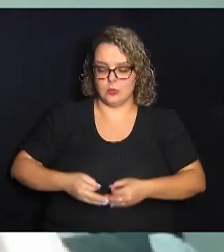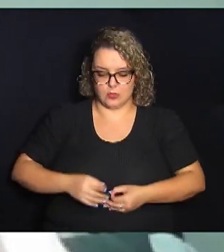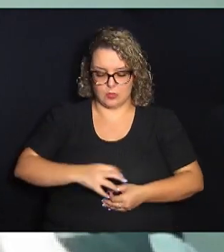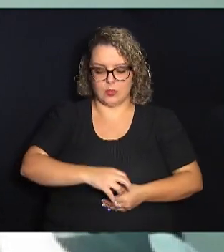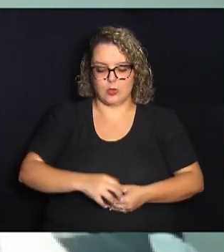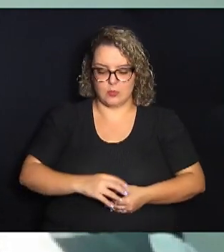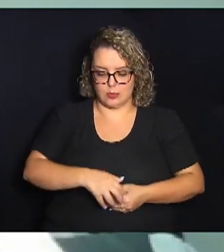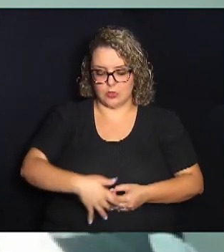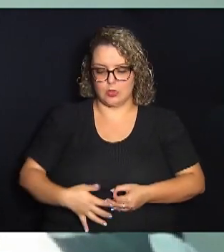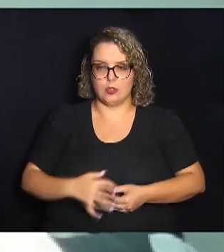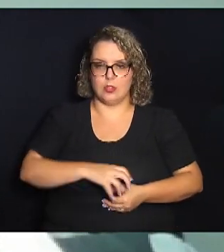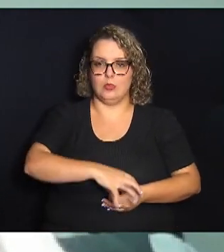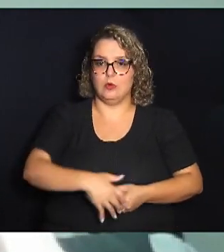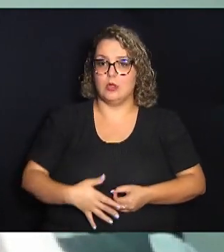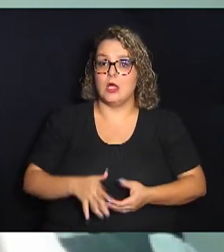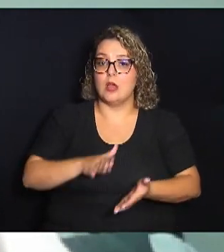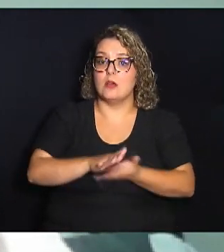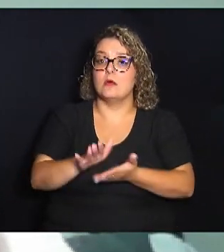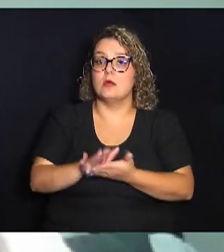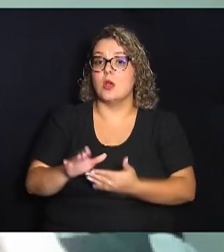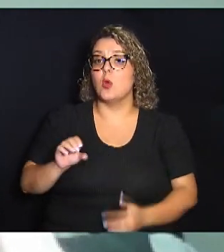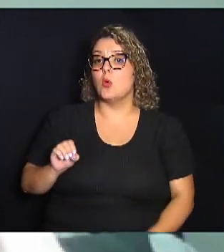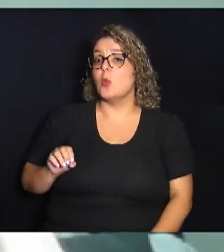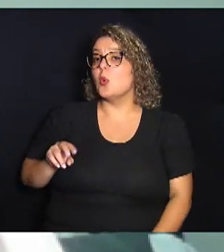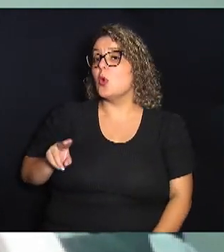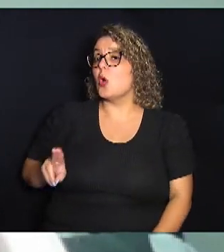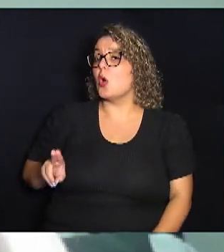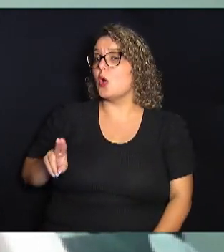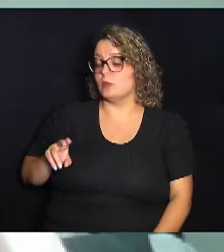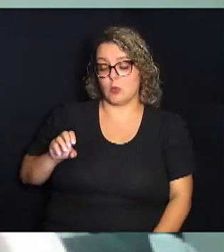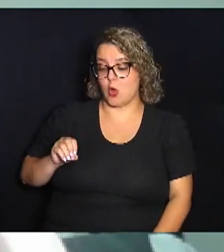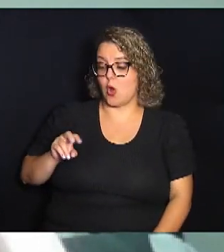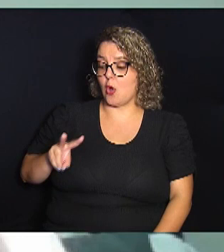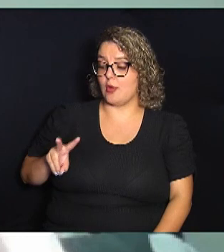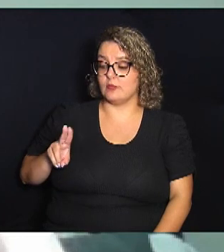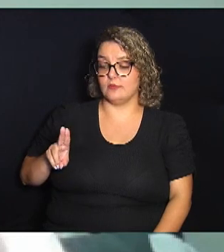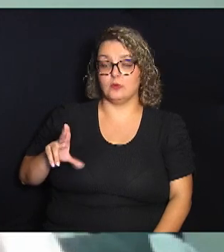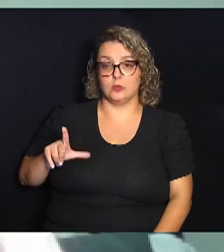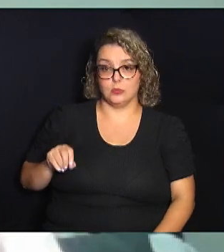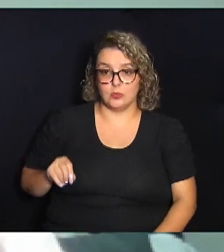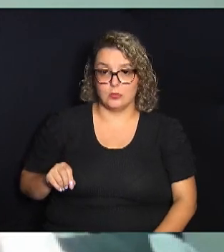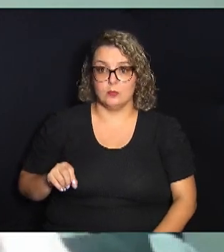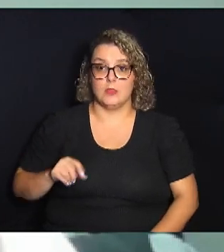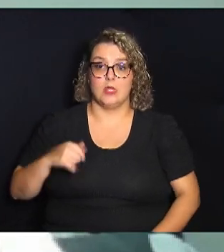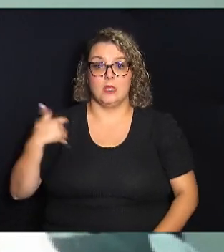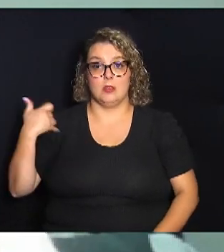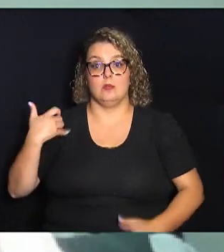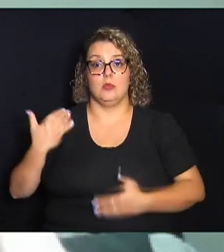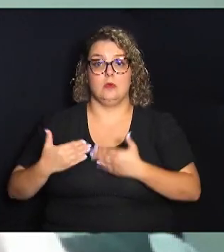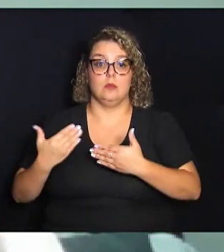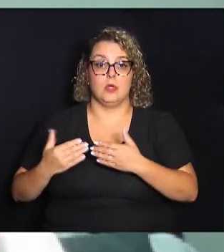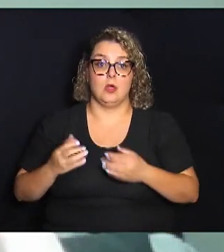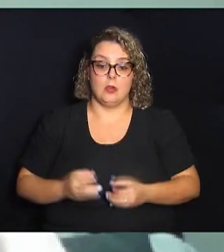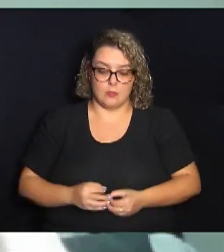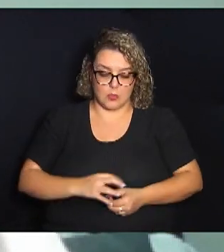ovulando, ovulando, e vai gastando os seus óvulos, de maneira que a reserva ovariana, com a idade dela, vai